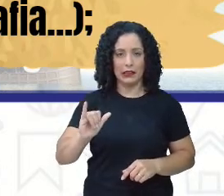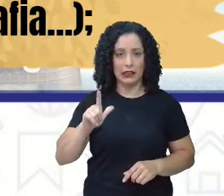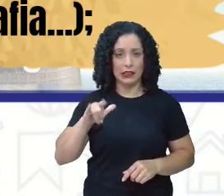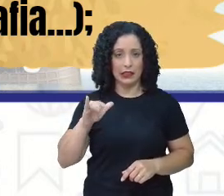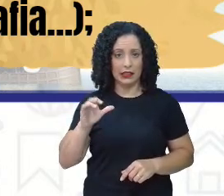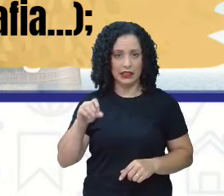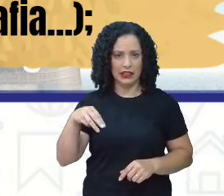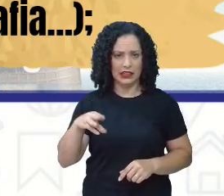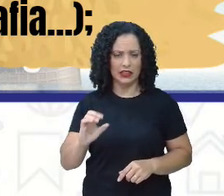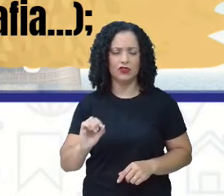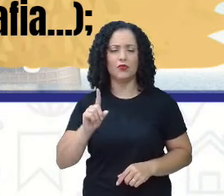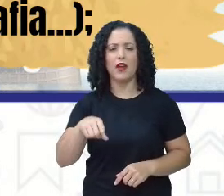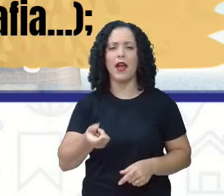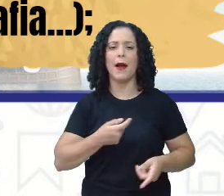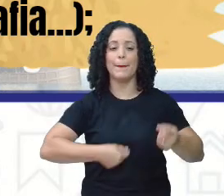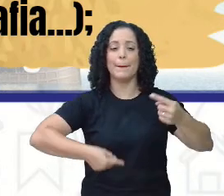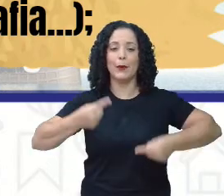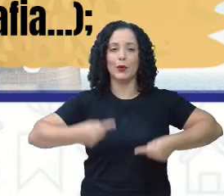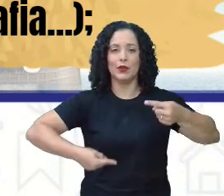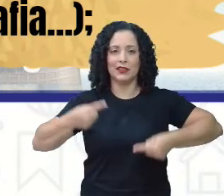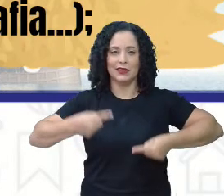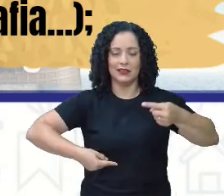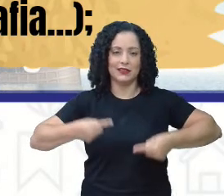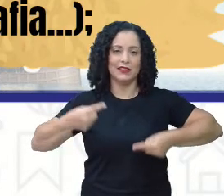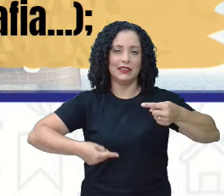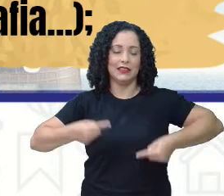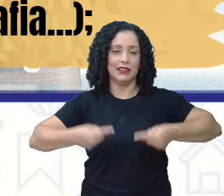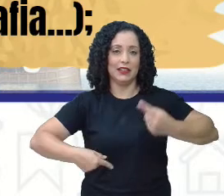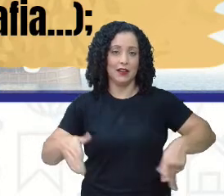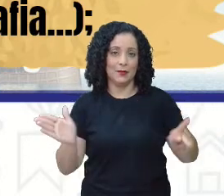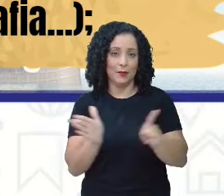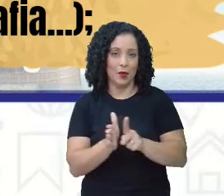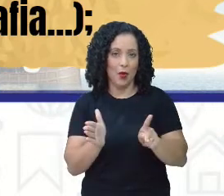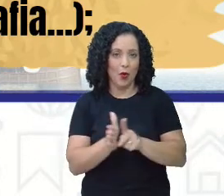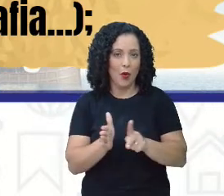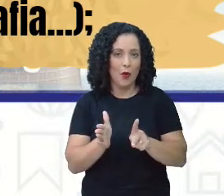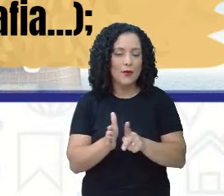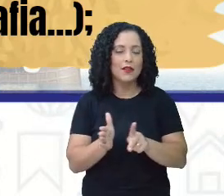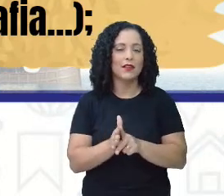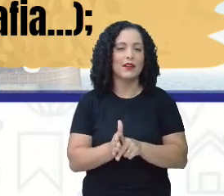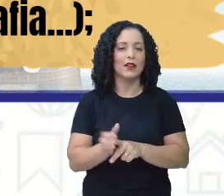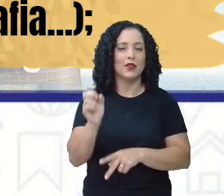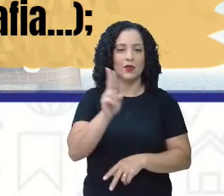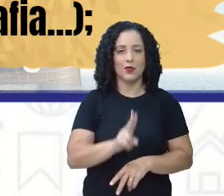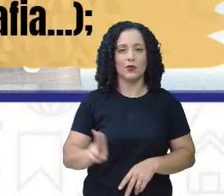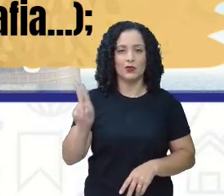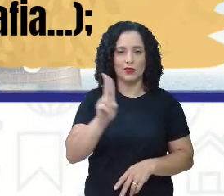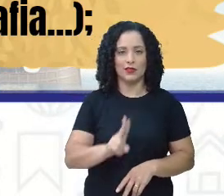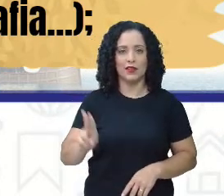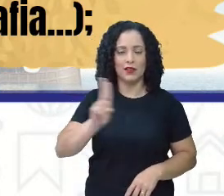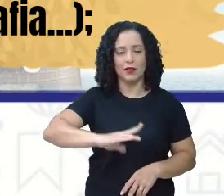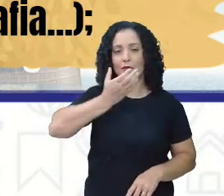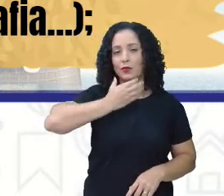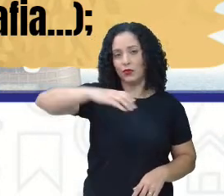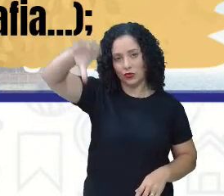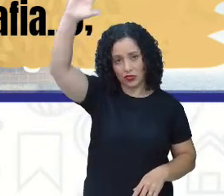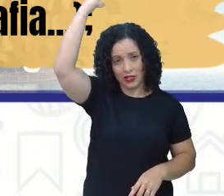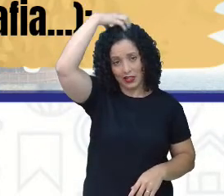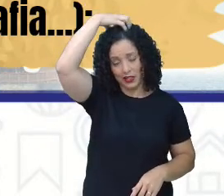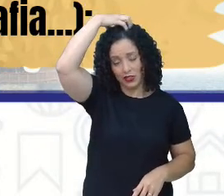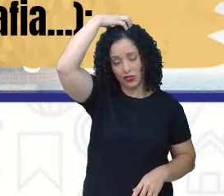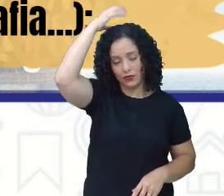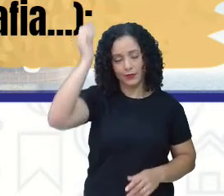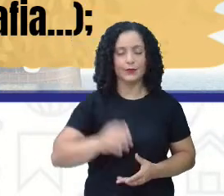econômica utilizada pelos monarcas absolutistas, as monarquias nacionais absolutistas ali. Então, o rei,